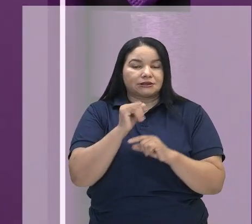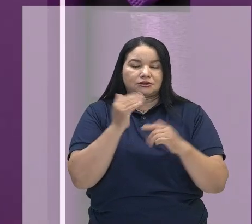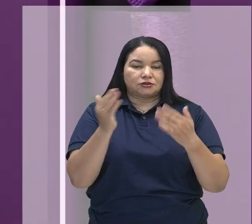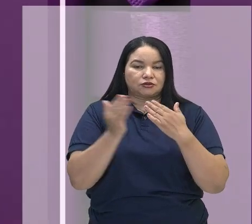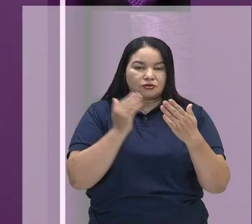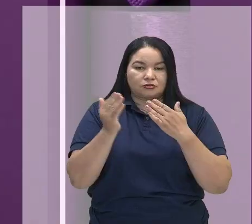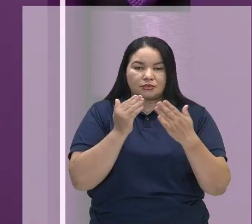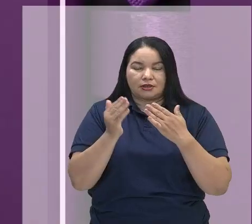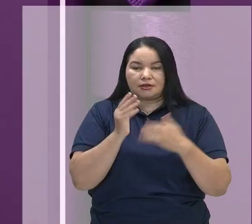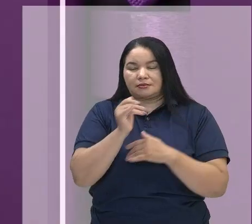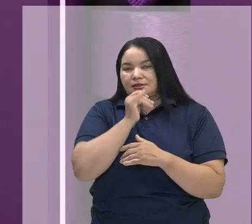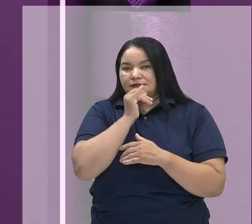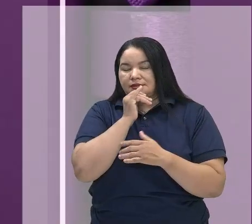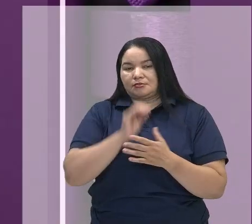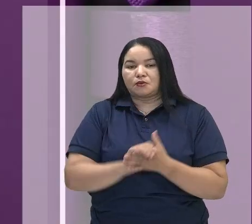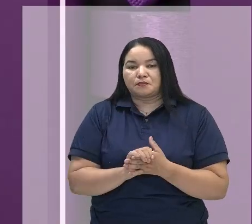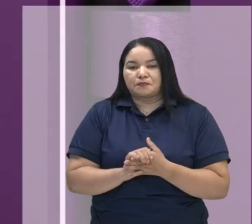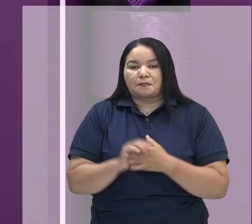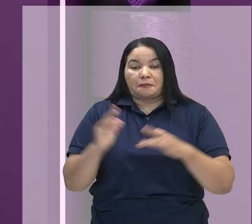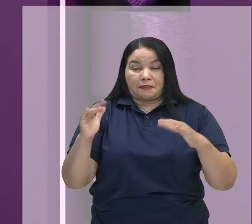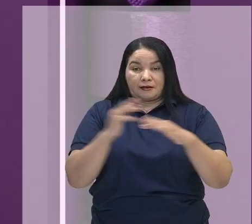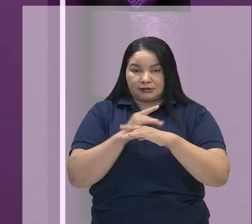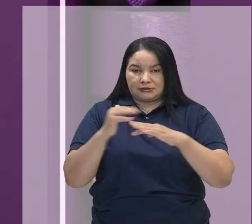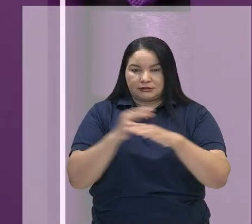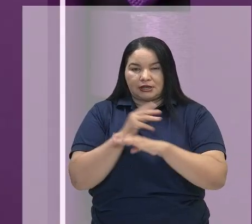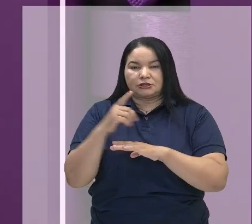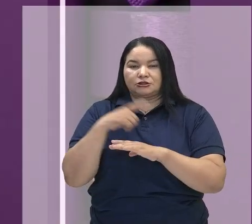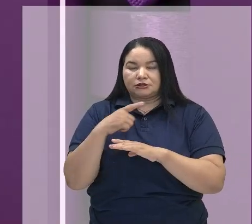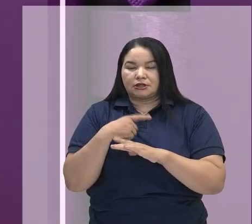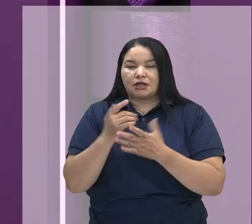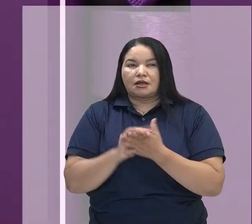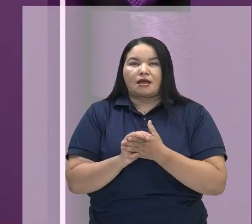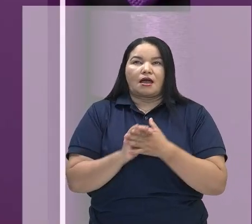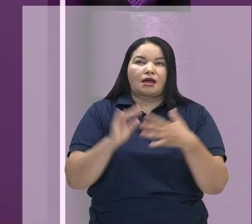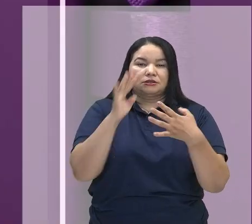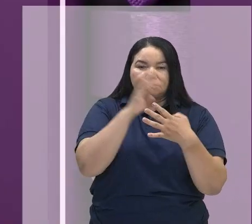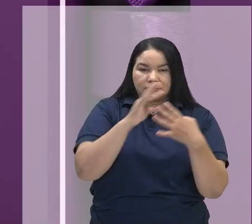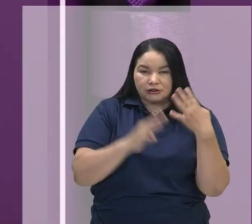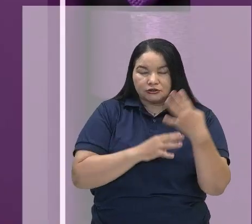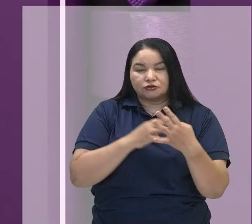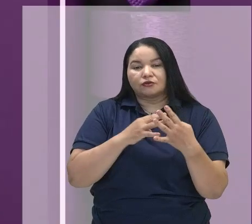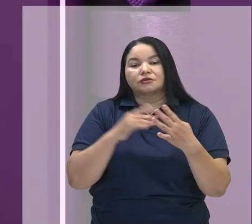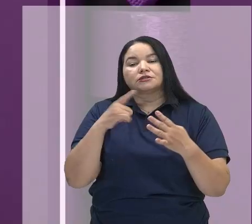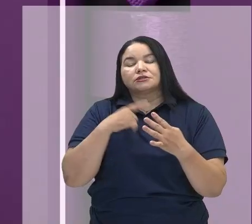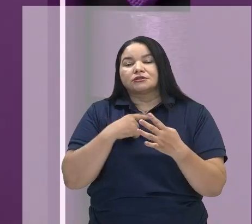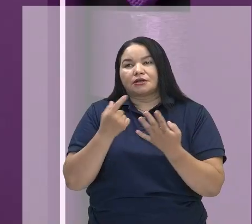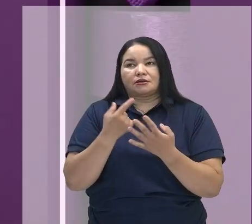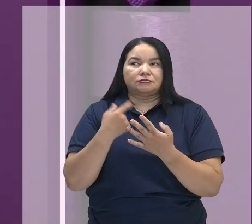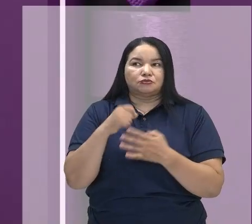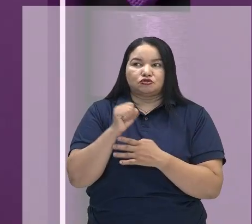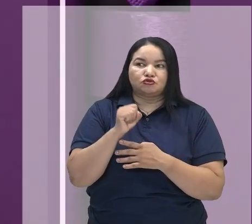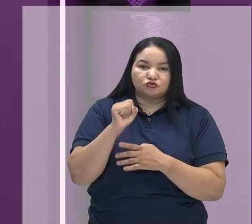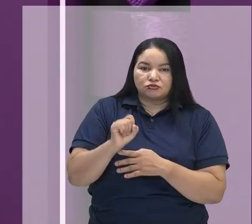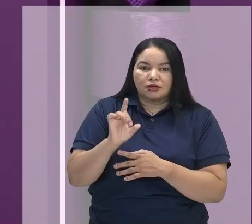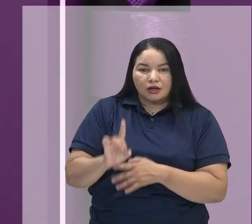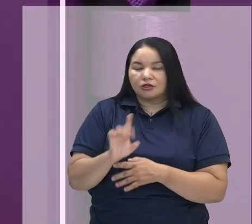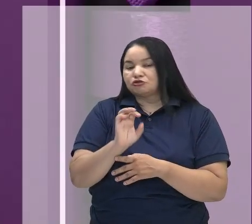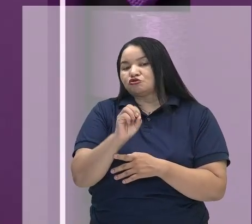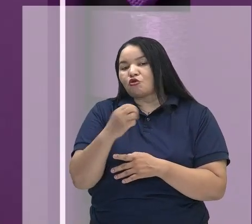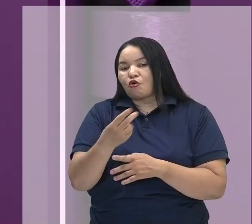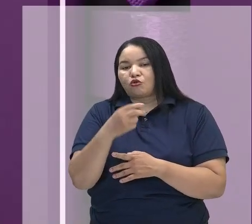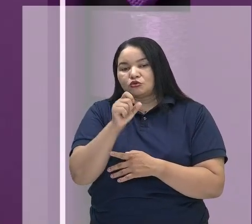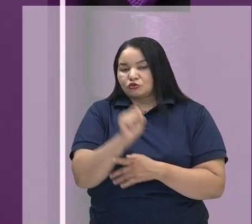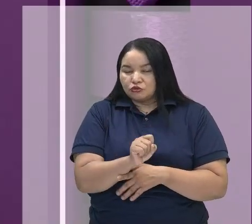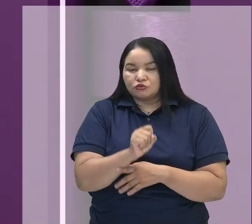por exemplo, em que tem todas as estações funcionando corretamente, por exemplo, uma cidade do Sudeste ou do Sul, você